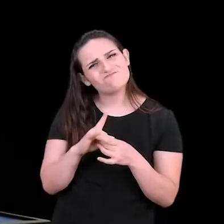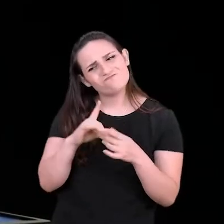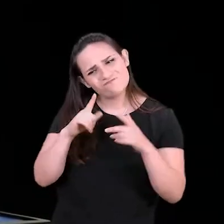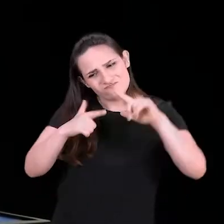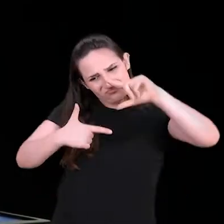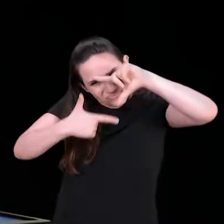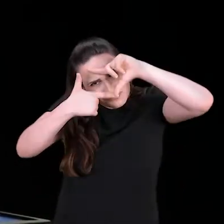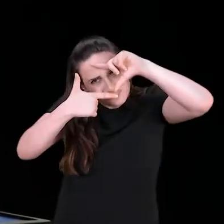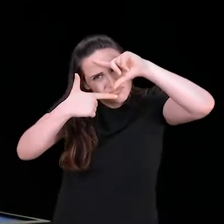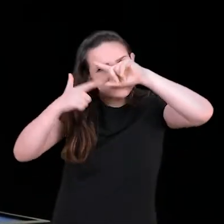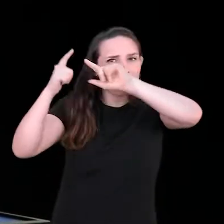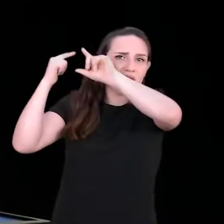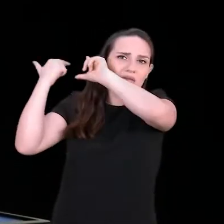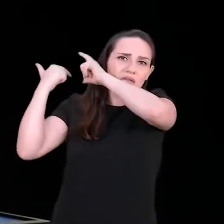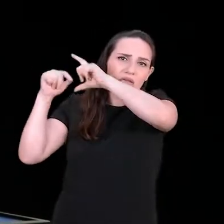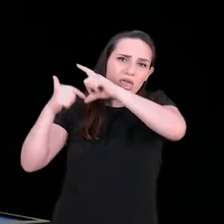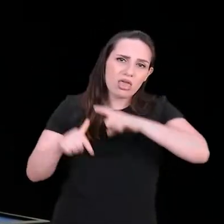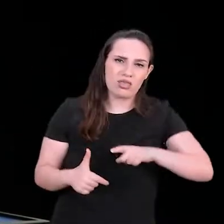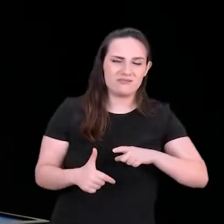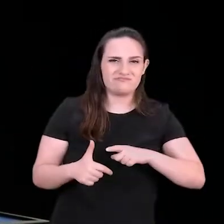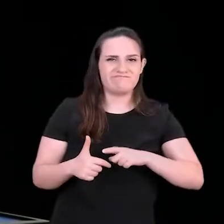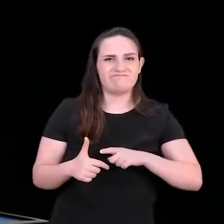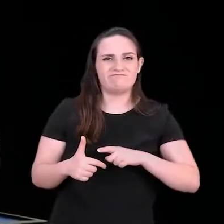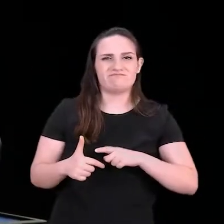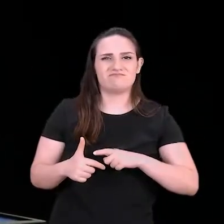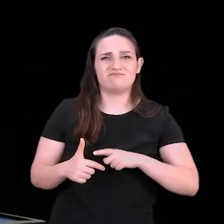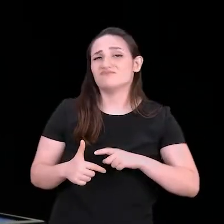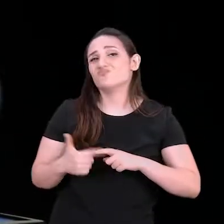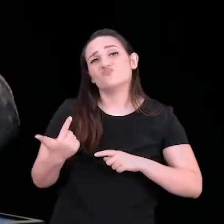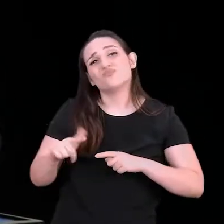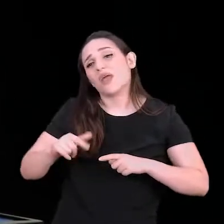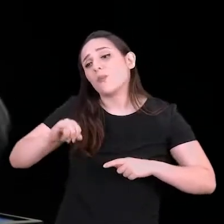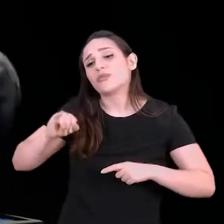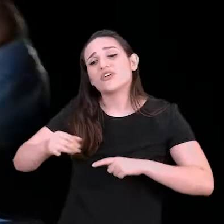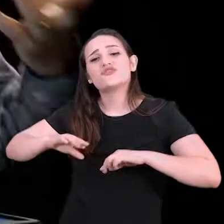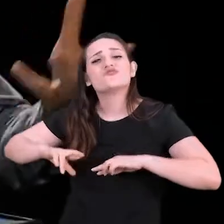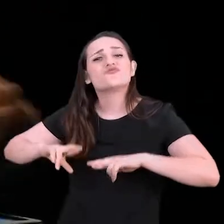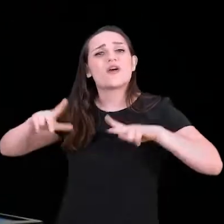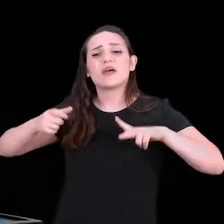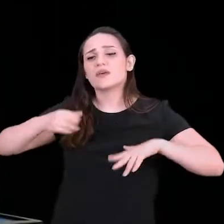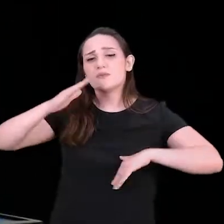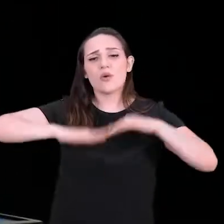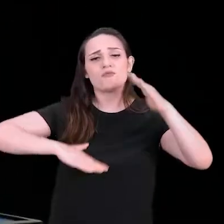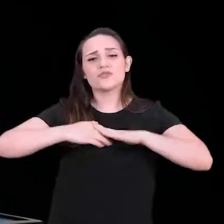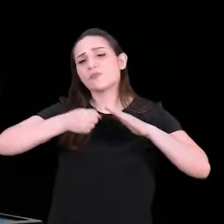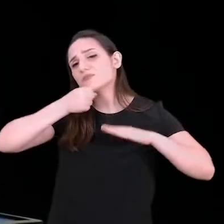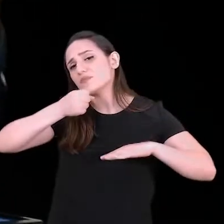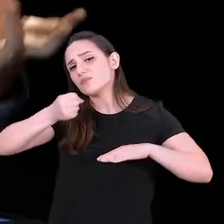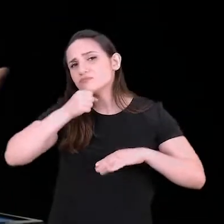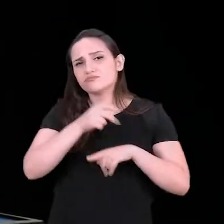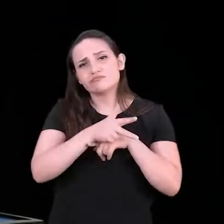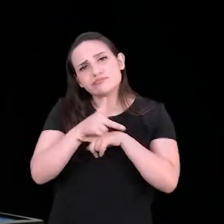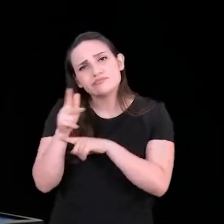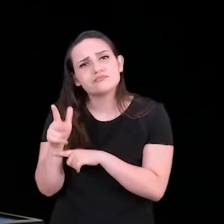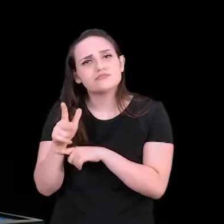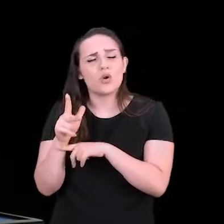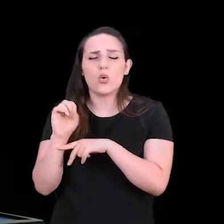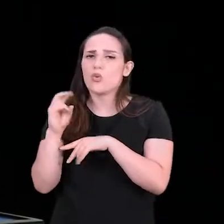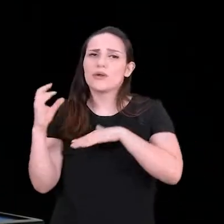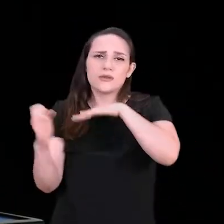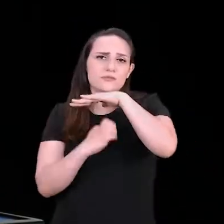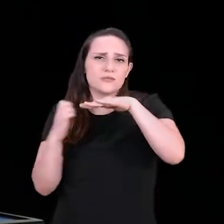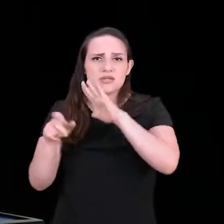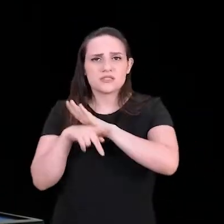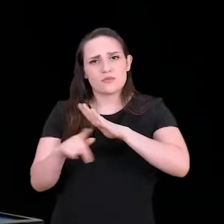complicam a possibilidade que o jornalista, que a equipe de jornalistas tem, né, que a